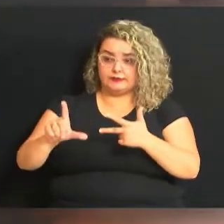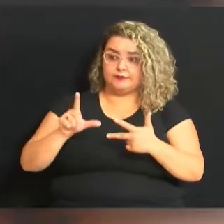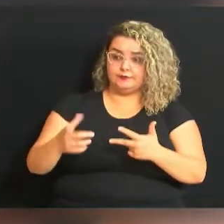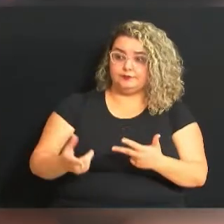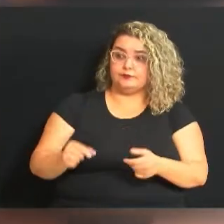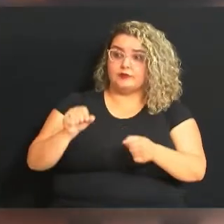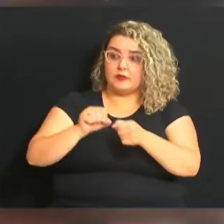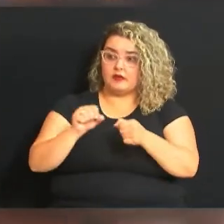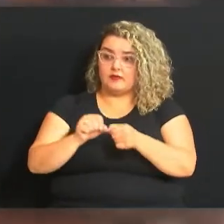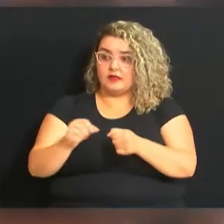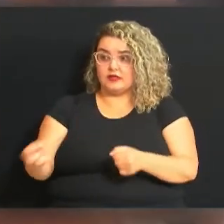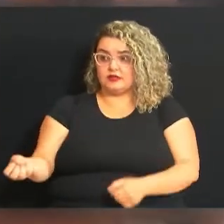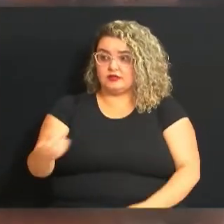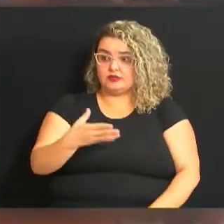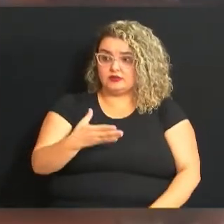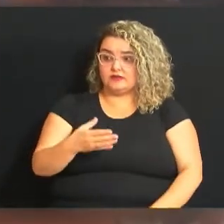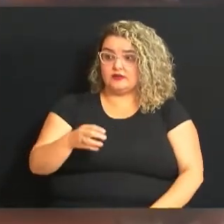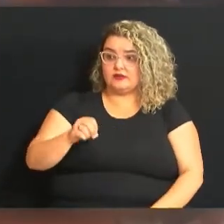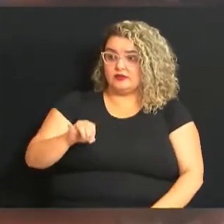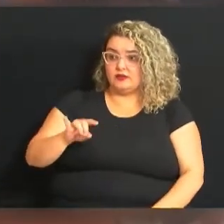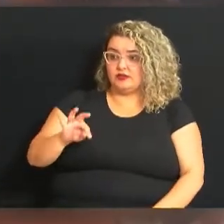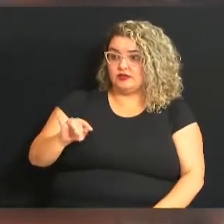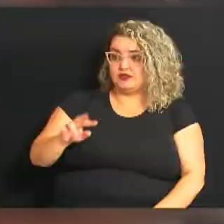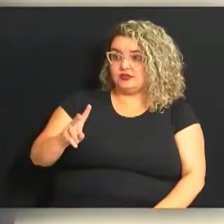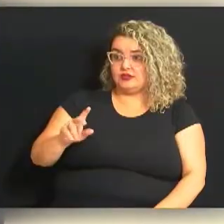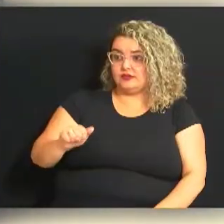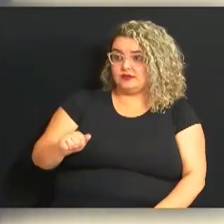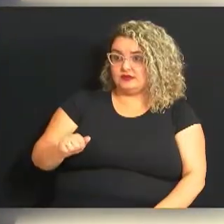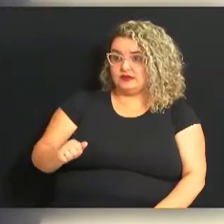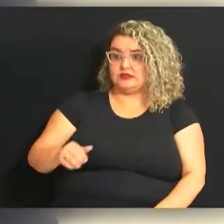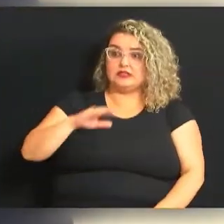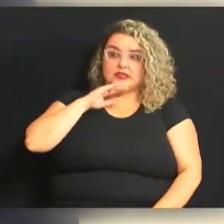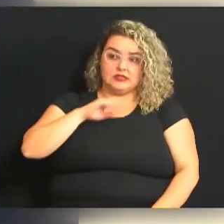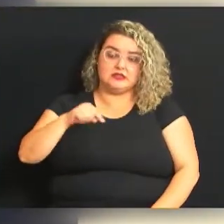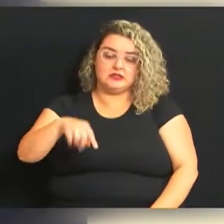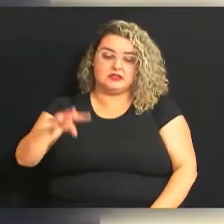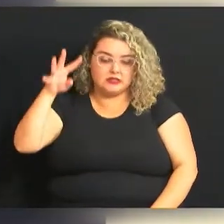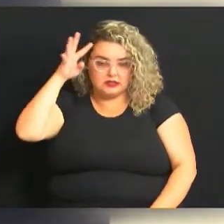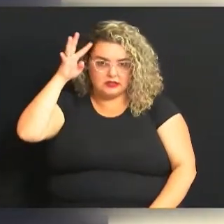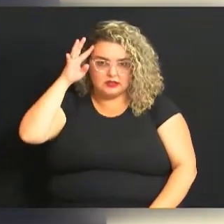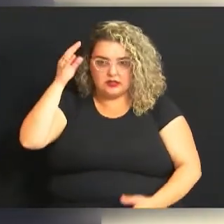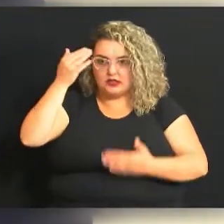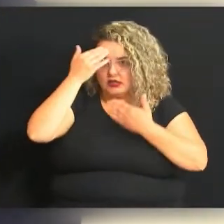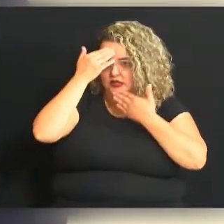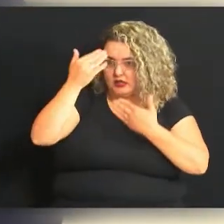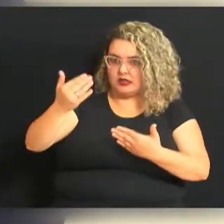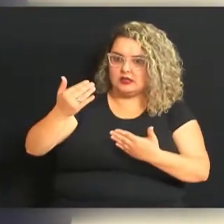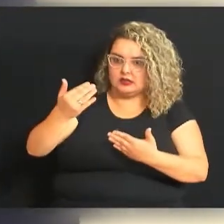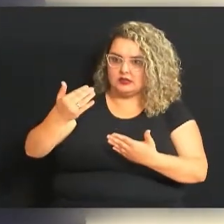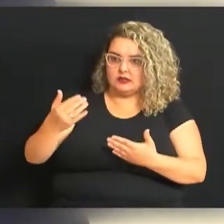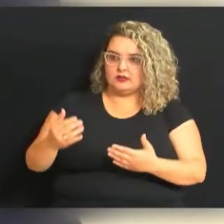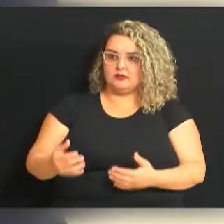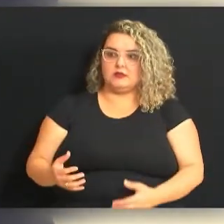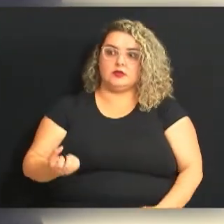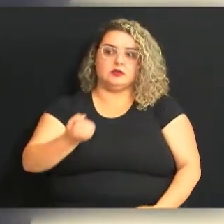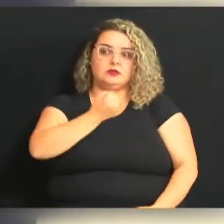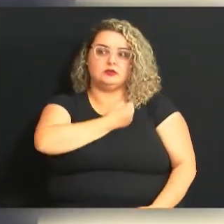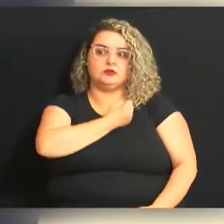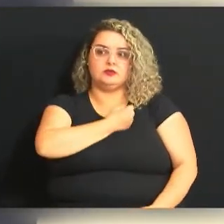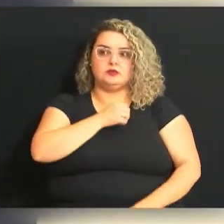realizou novas oitivas na tarde desta quarta-feira. Agradeço os colegas aqui para compor o quórum da